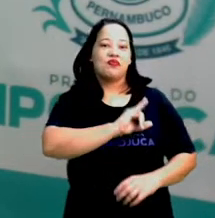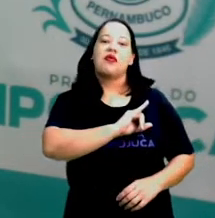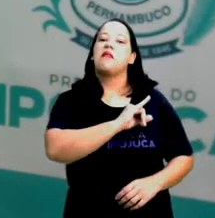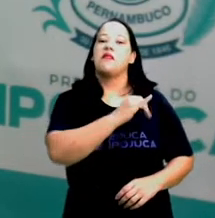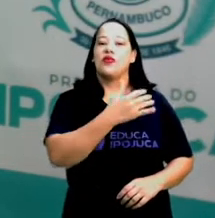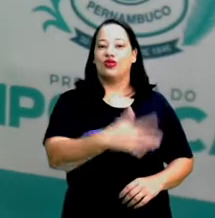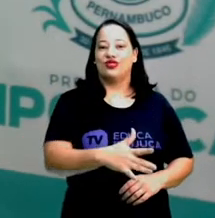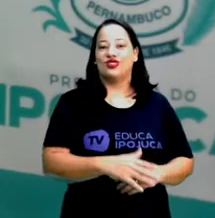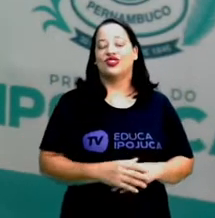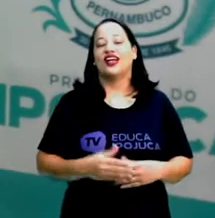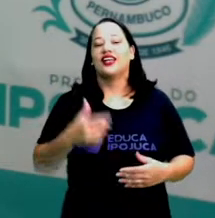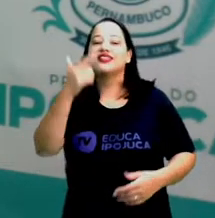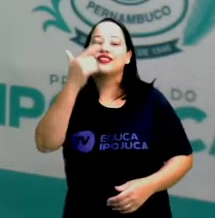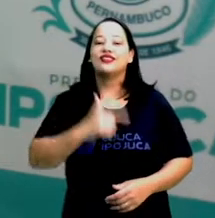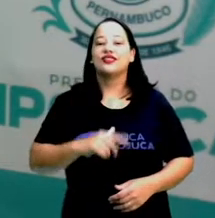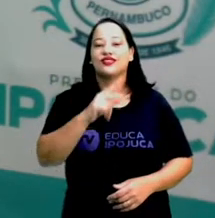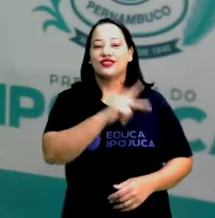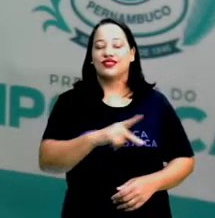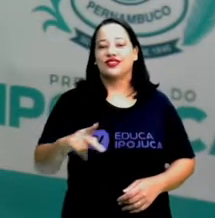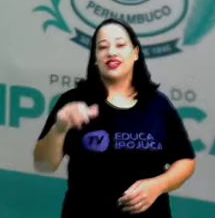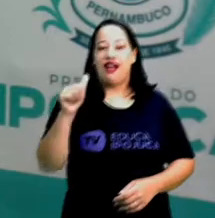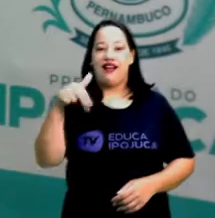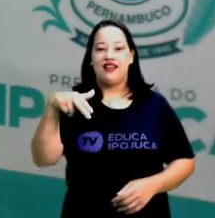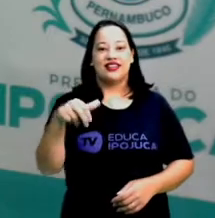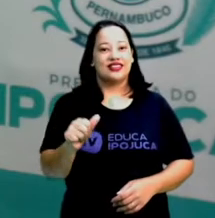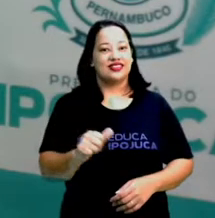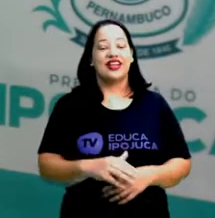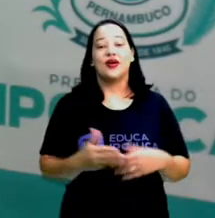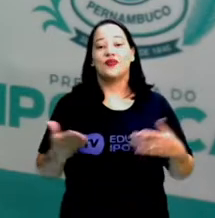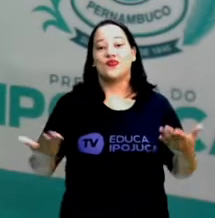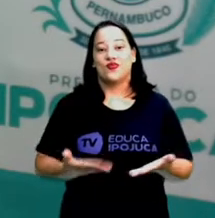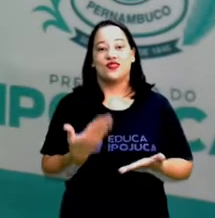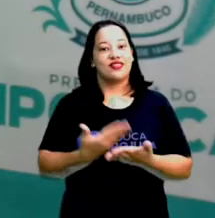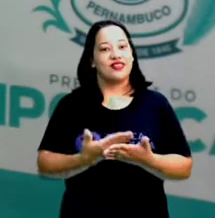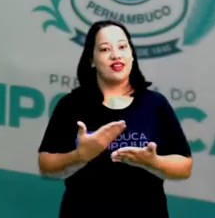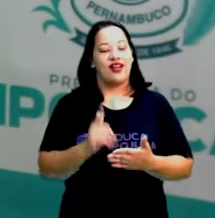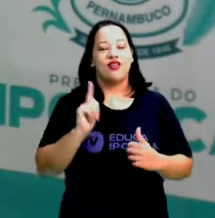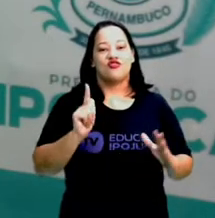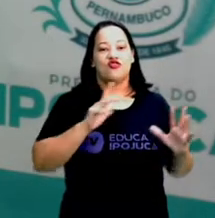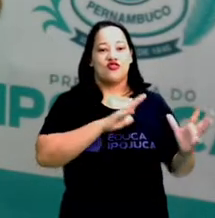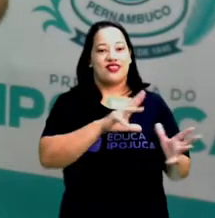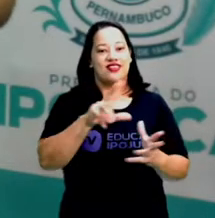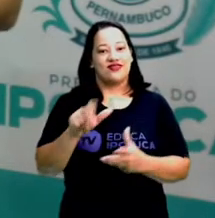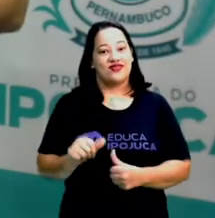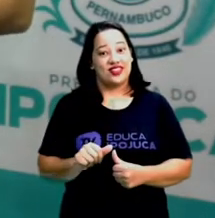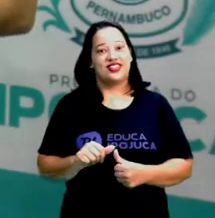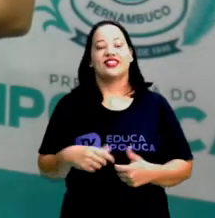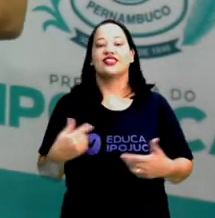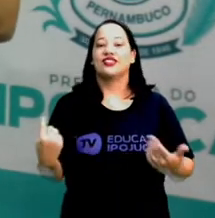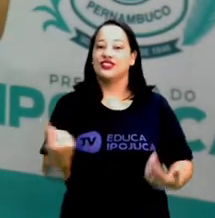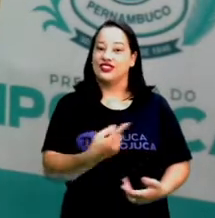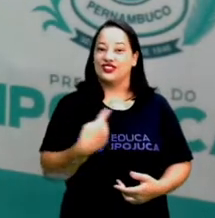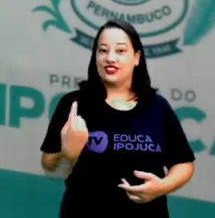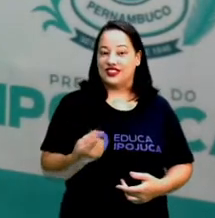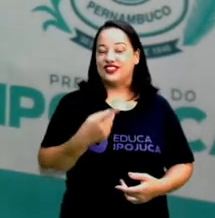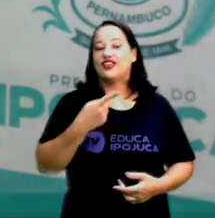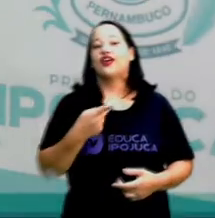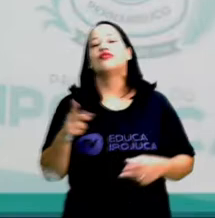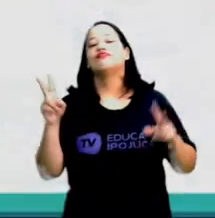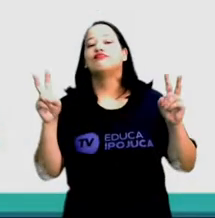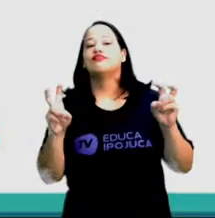Ipojuca. Eu sou a professora Ana e hoje na nossa aula de geografia nós vamos falar sobre